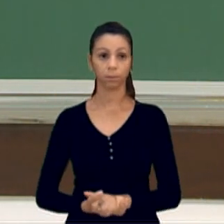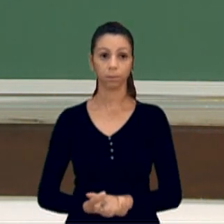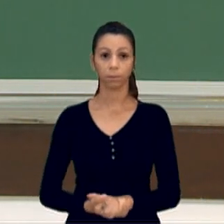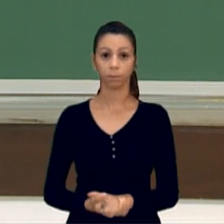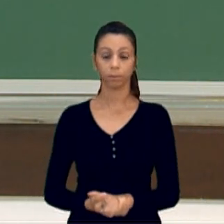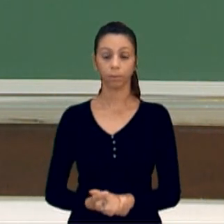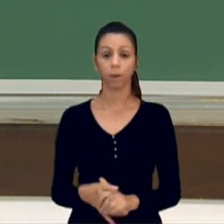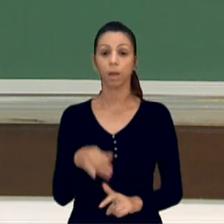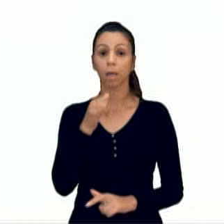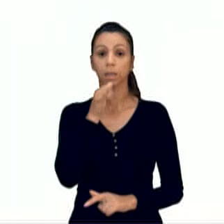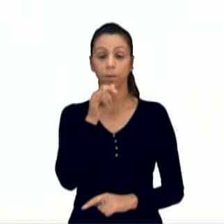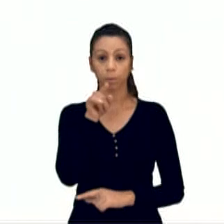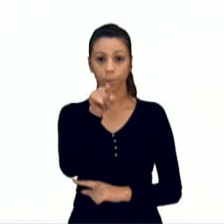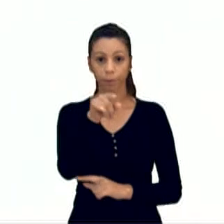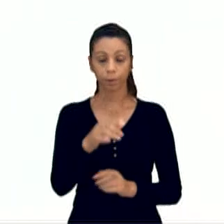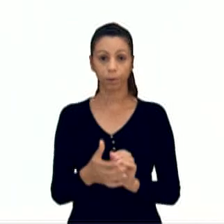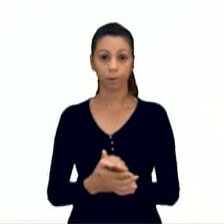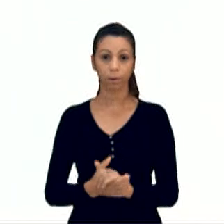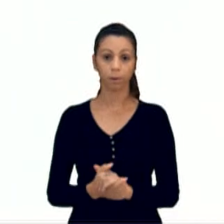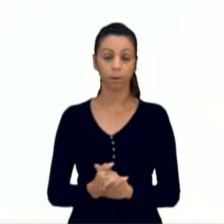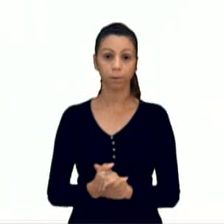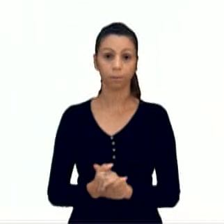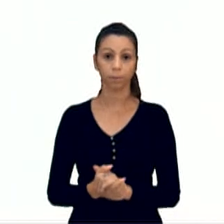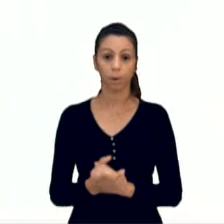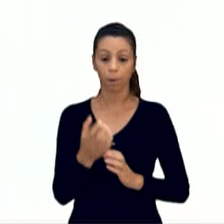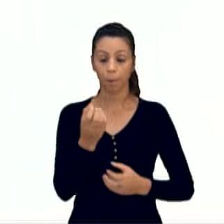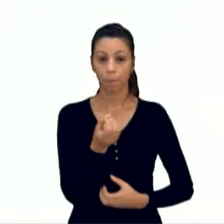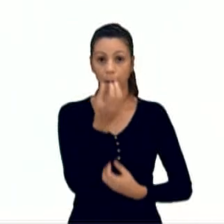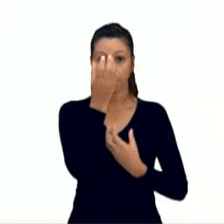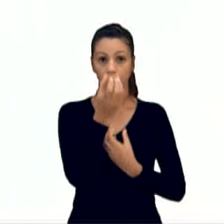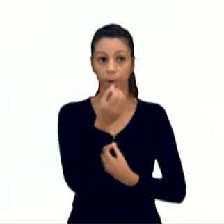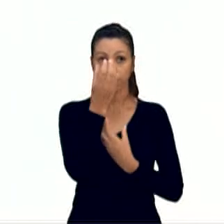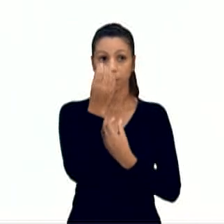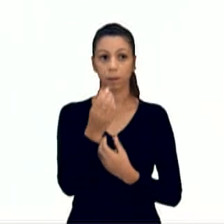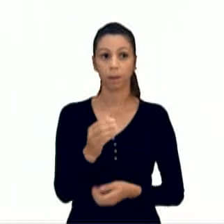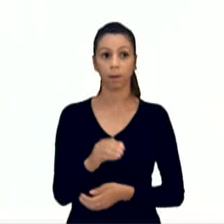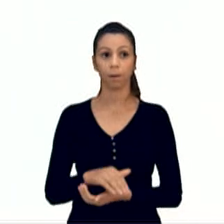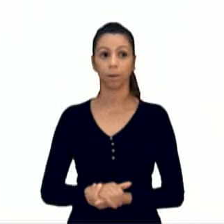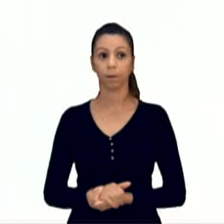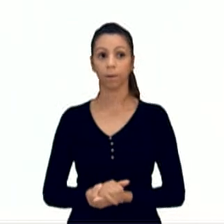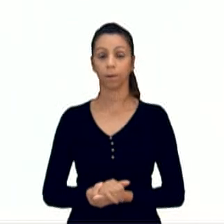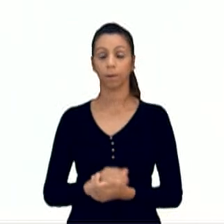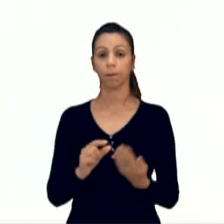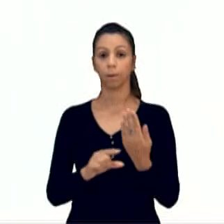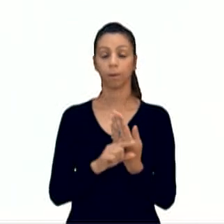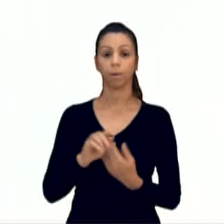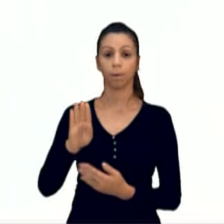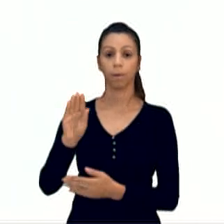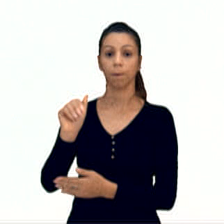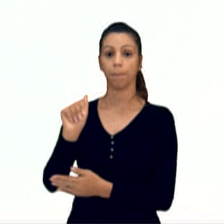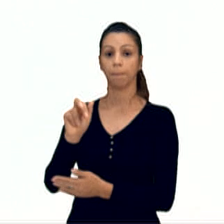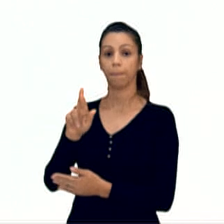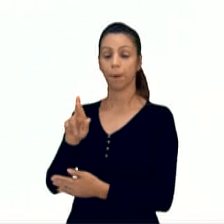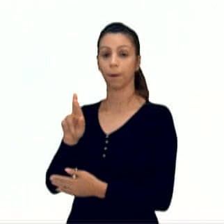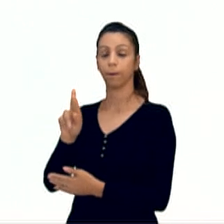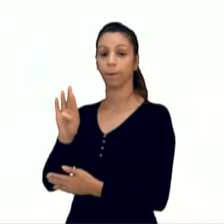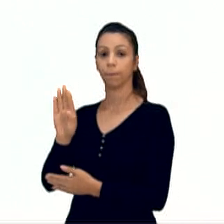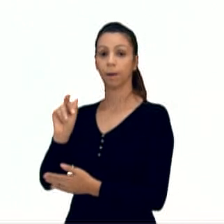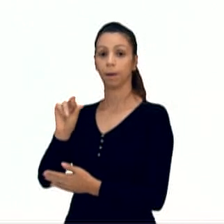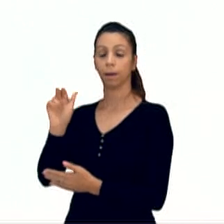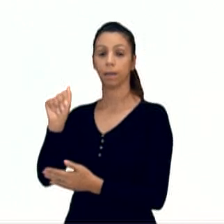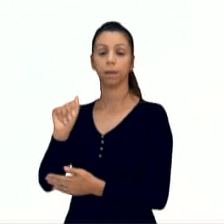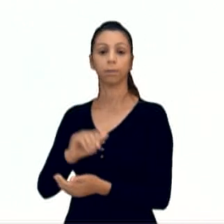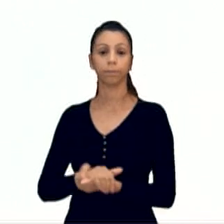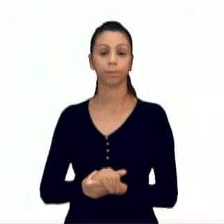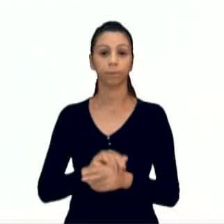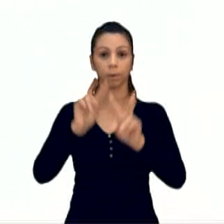Trouxe aqui exemplo para vocês, uma poesia da Barbara Zillner. O título da poesia é What is a Friend? O